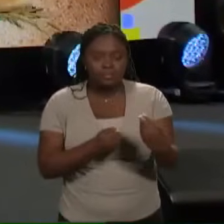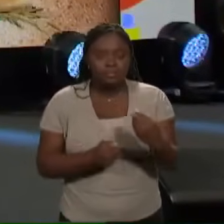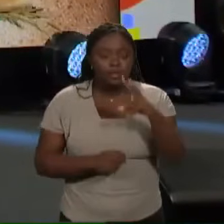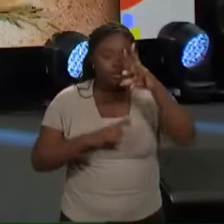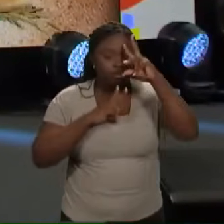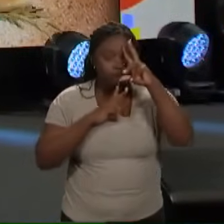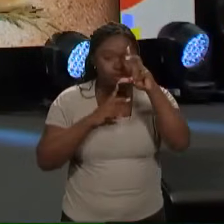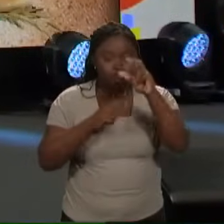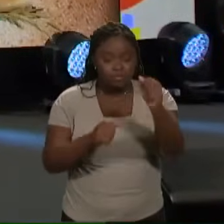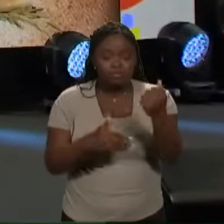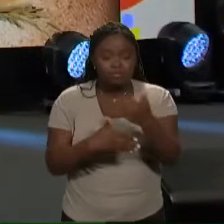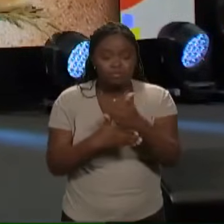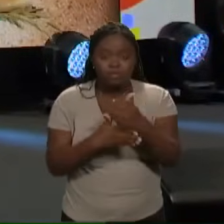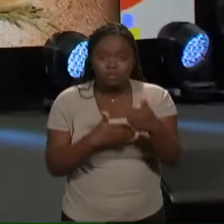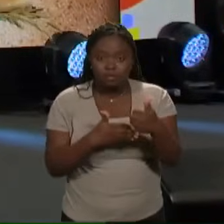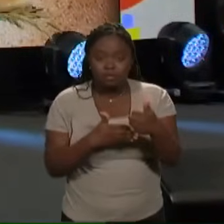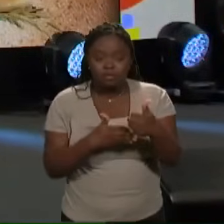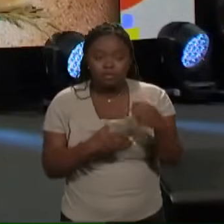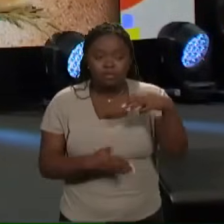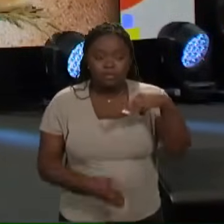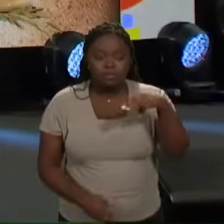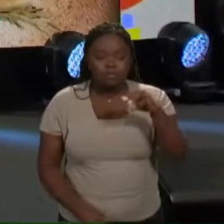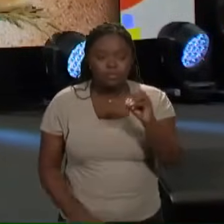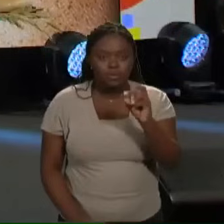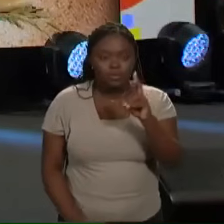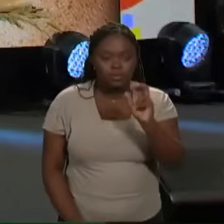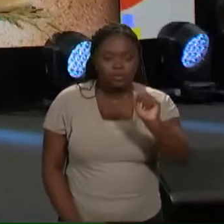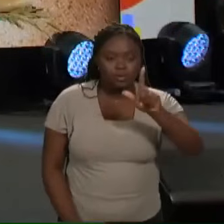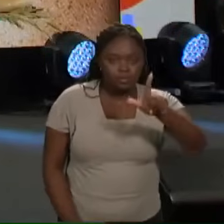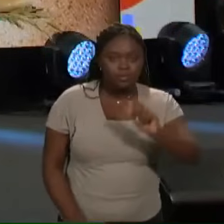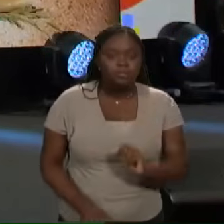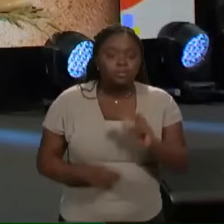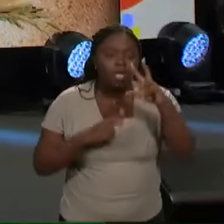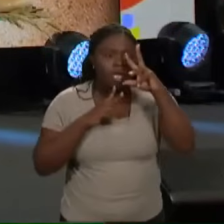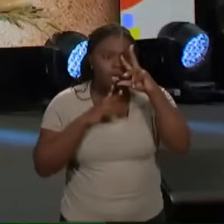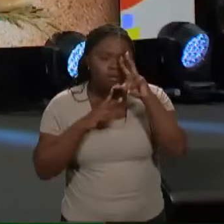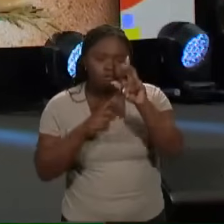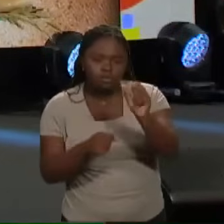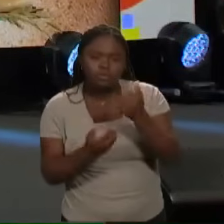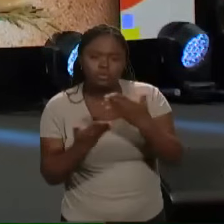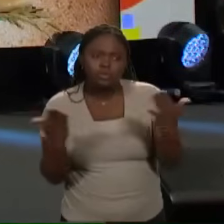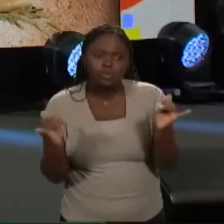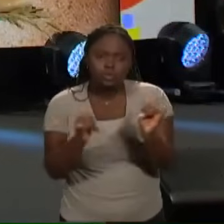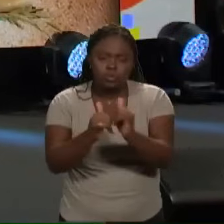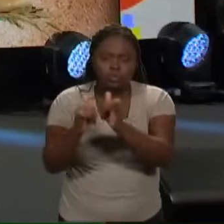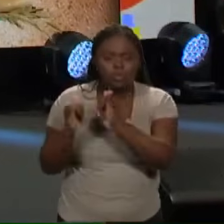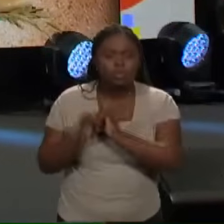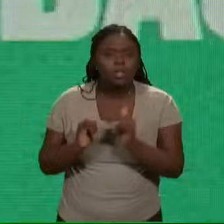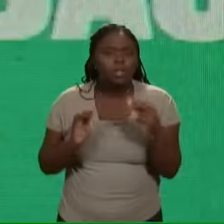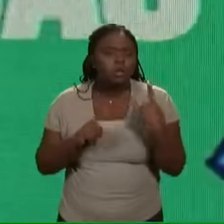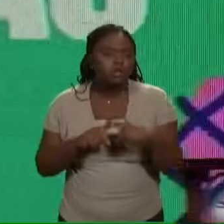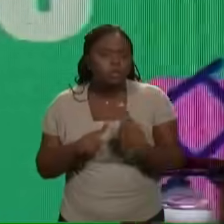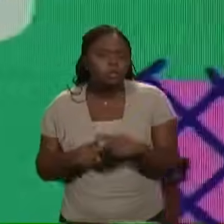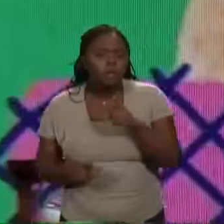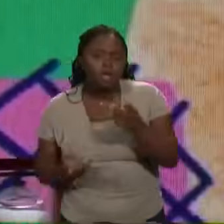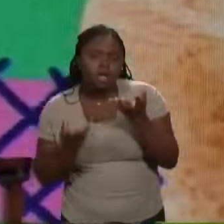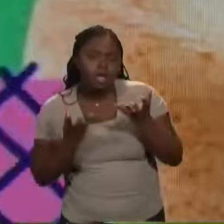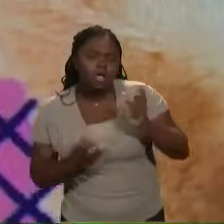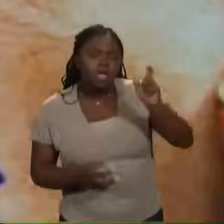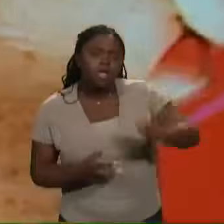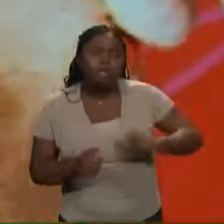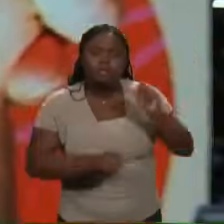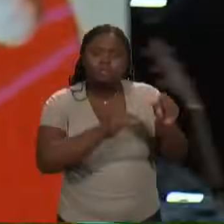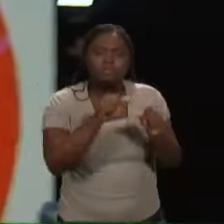moral. A força que você precisa para perdoar não é porque você está sentindo vontade, não é porque você quer, não é porque a pessoa